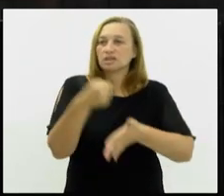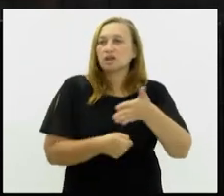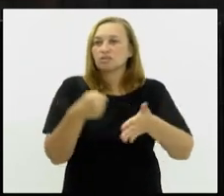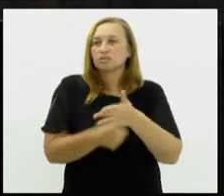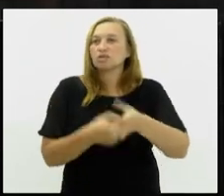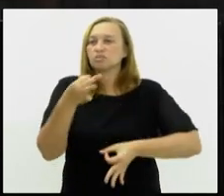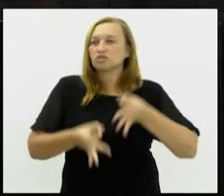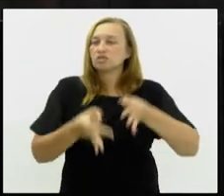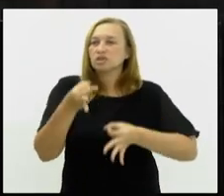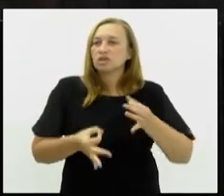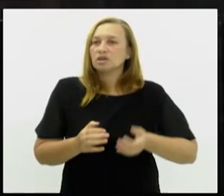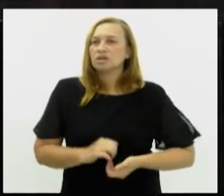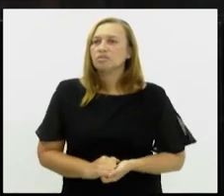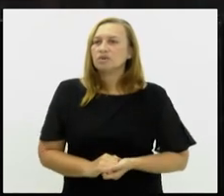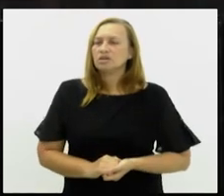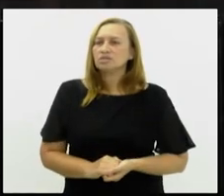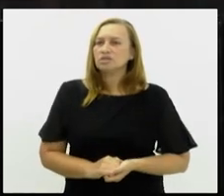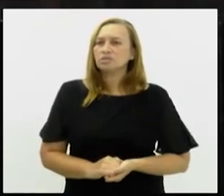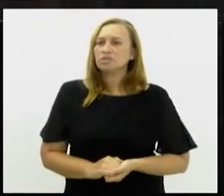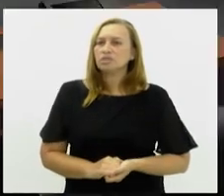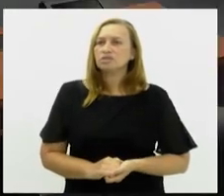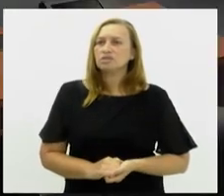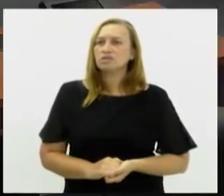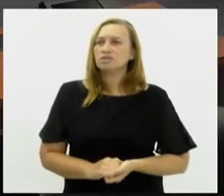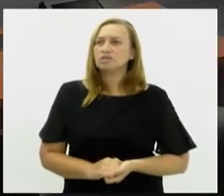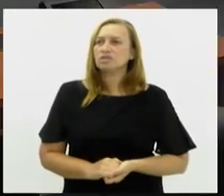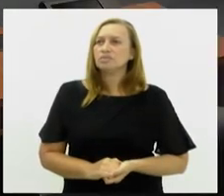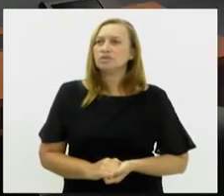justiça. Muito obrigada, senhora presidente.